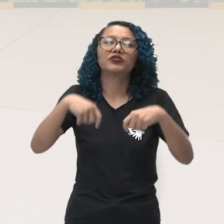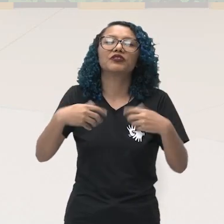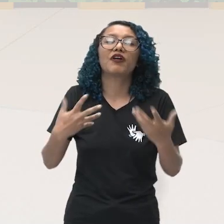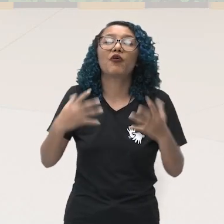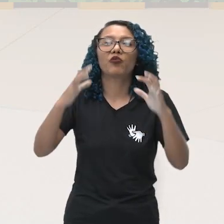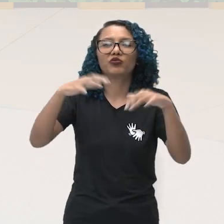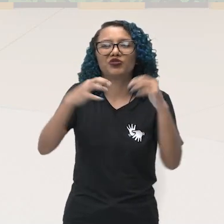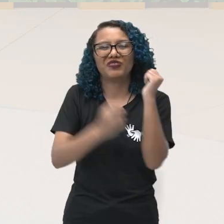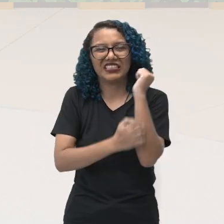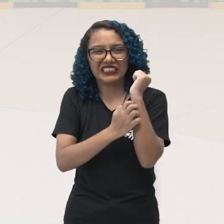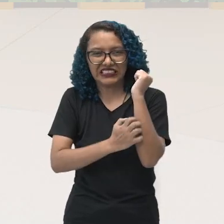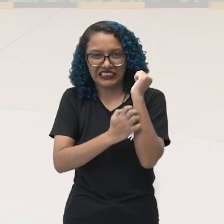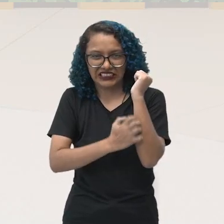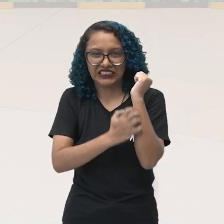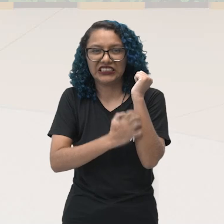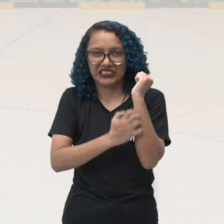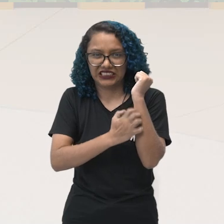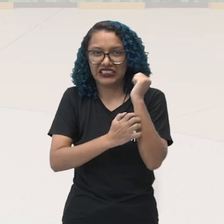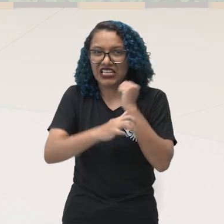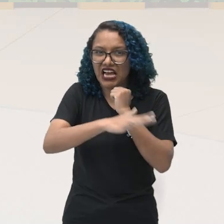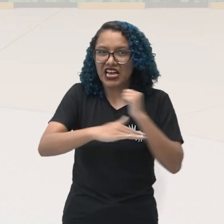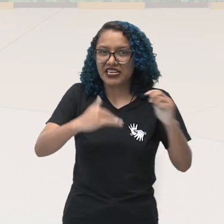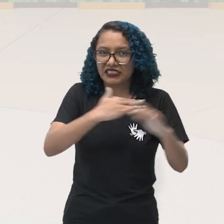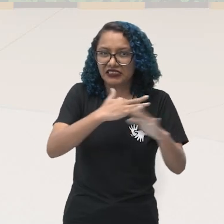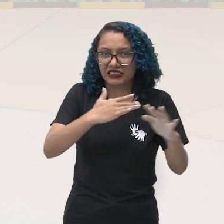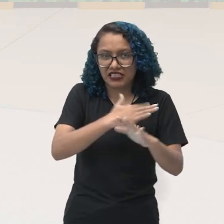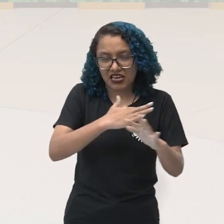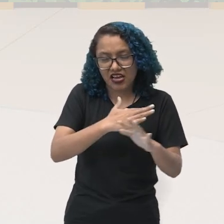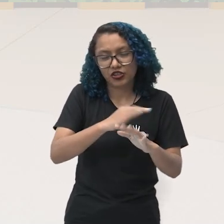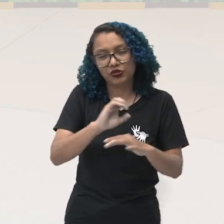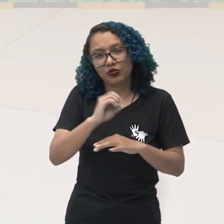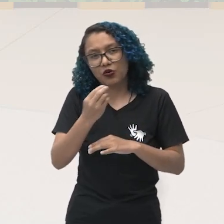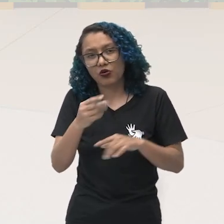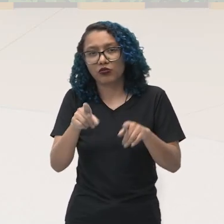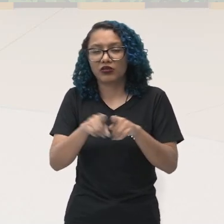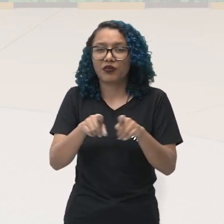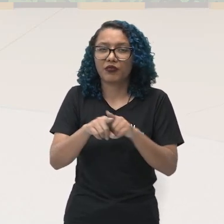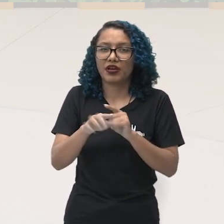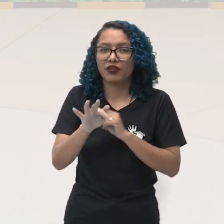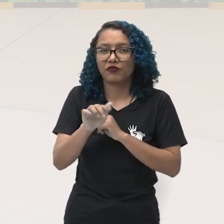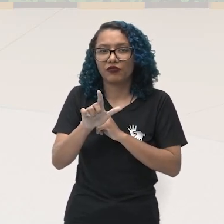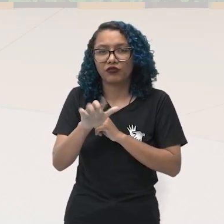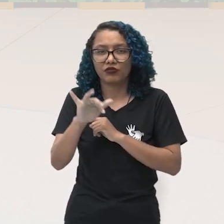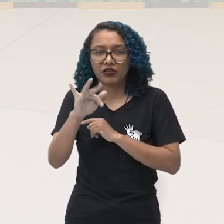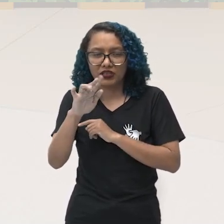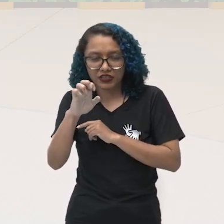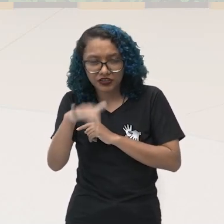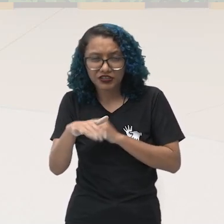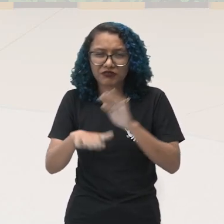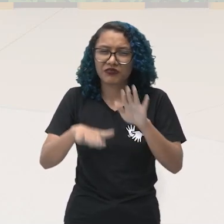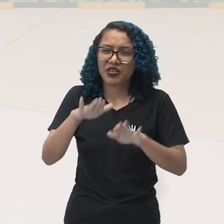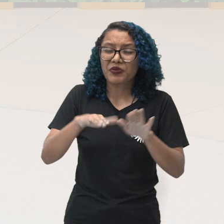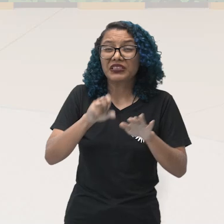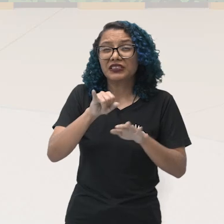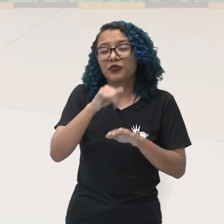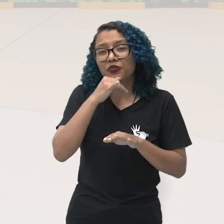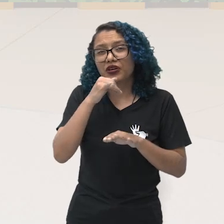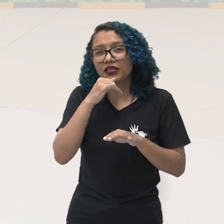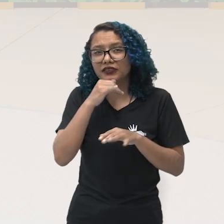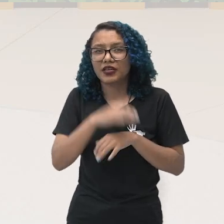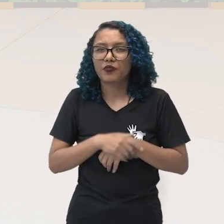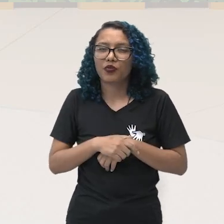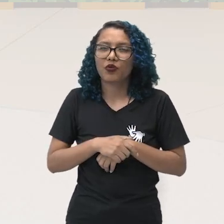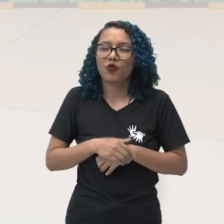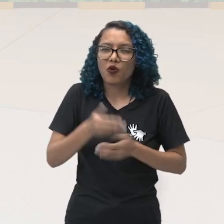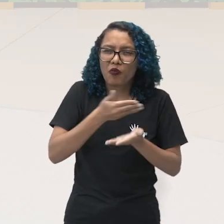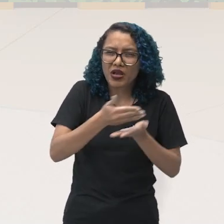ácida na cidade. Ou com a fuligem, dependendo, se a gente recebe uma frente fria aqui no estado do